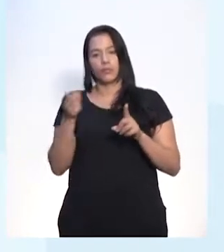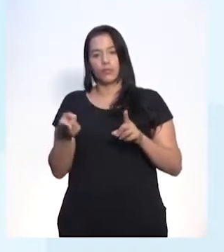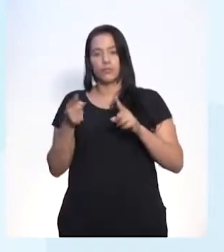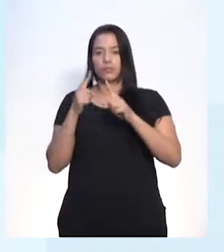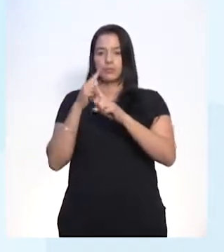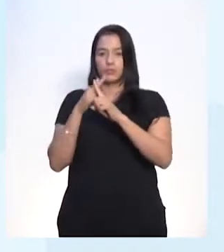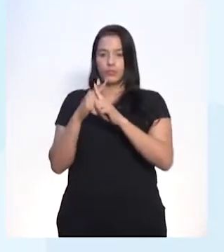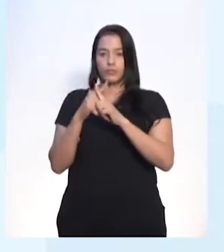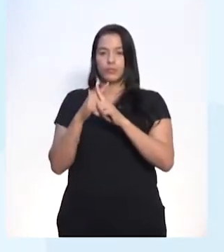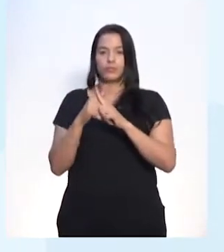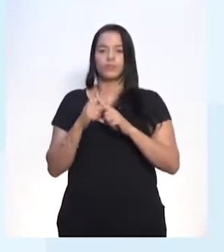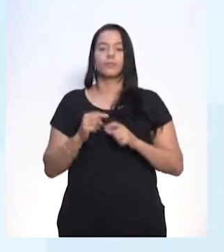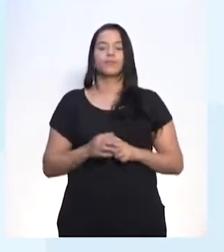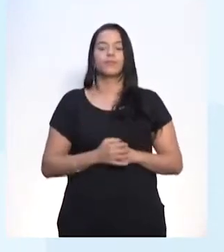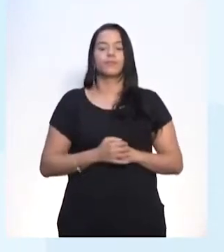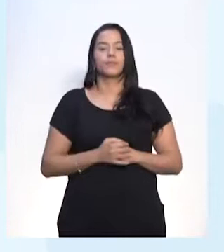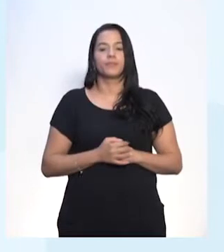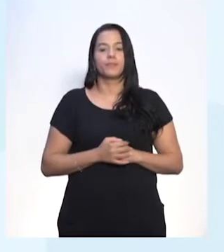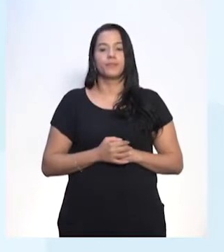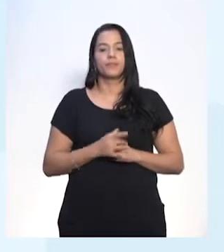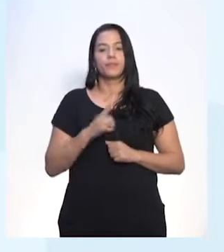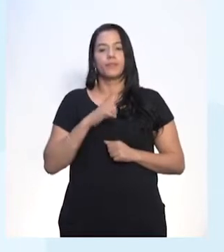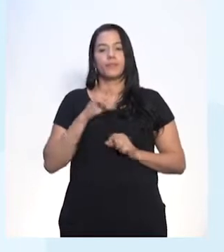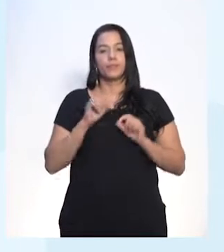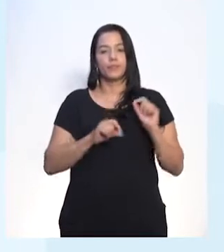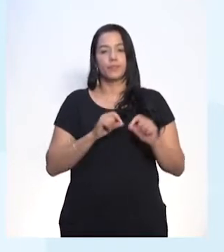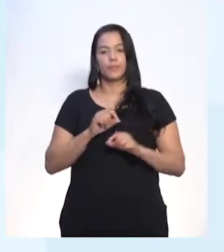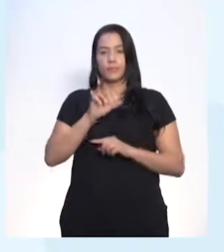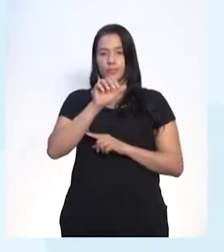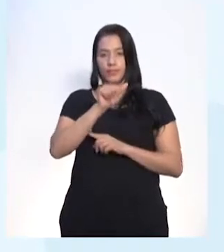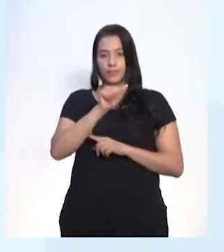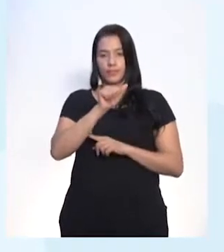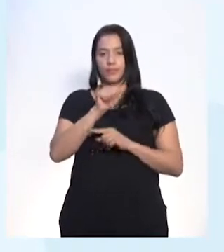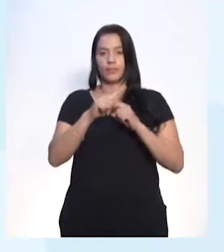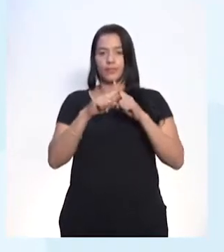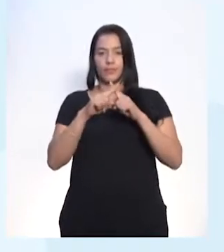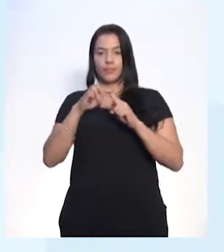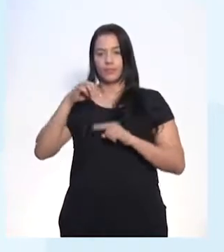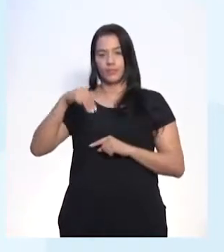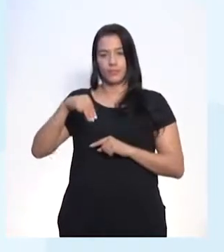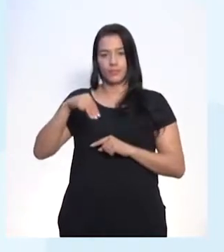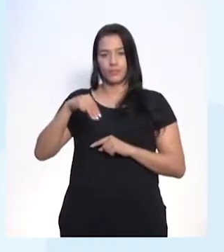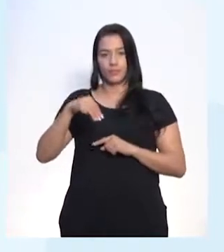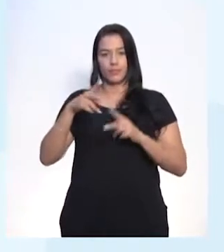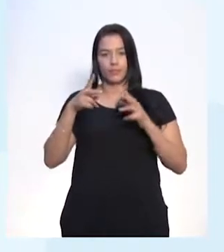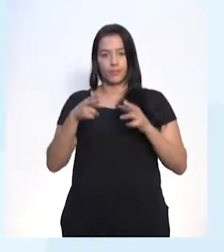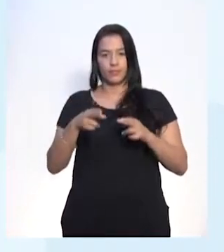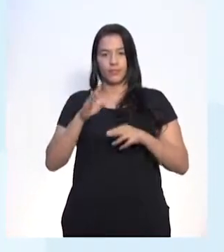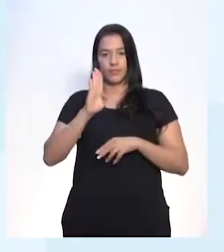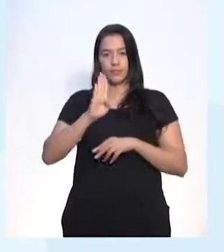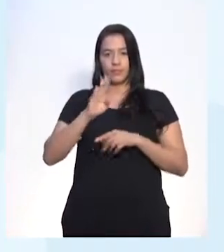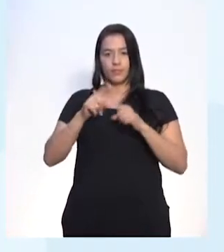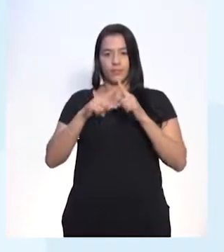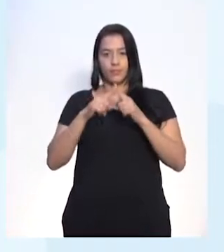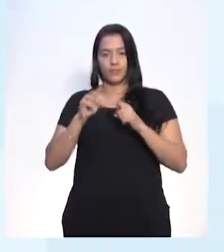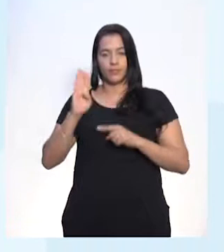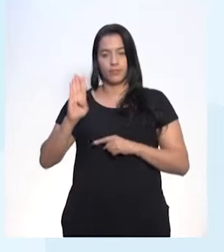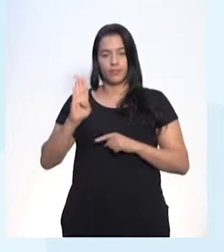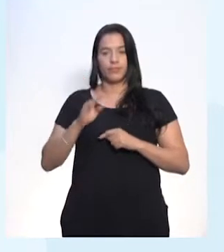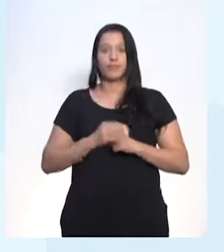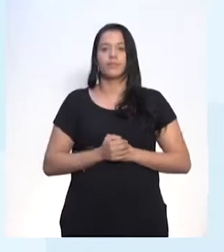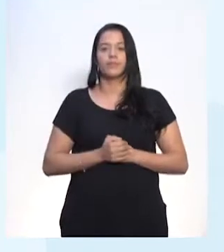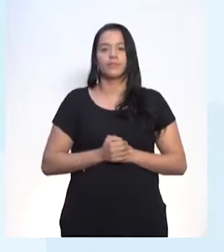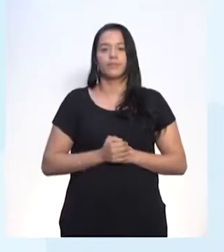para os lados opostos. Então, eu vou ter A vezes M, que é igual a B vezes